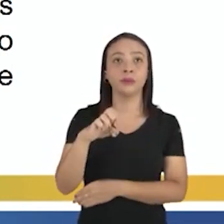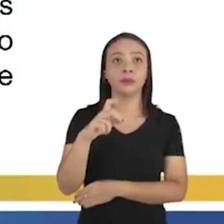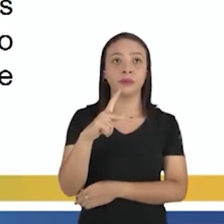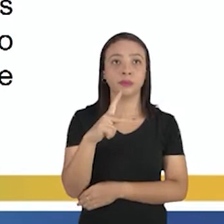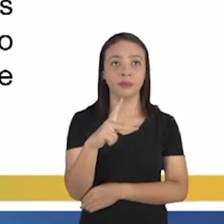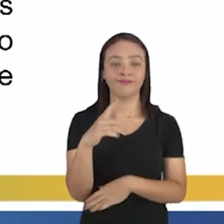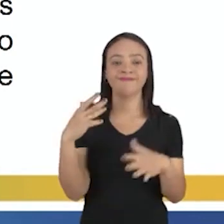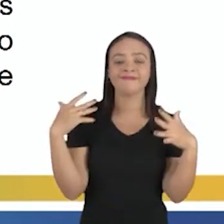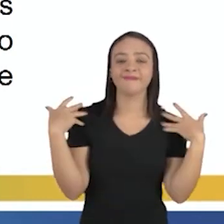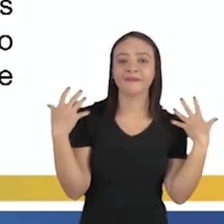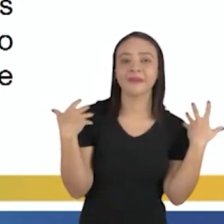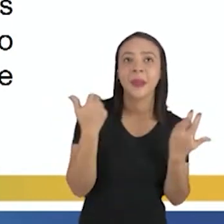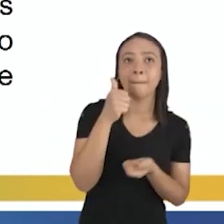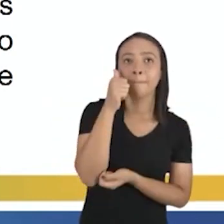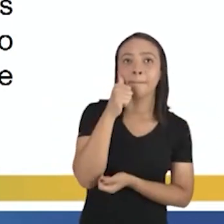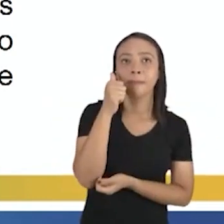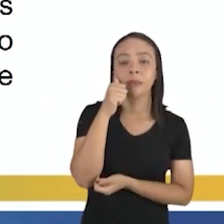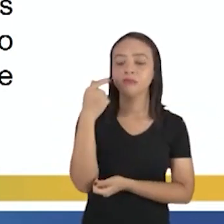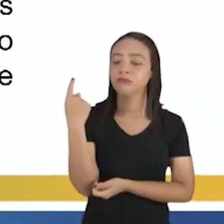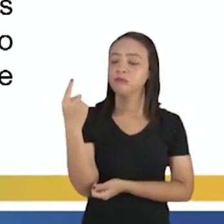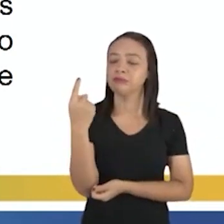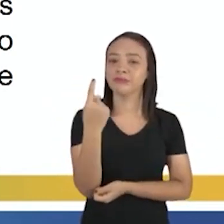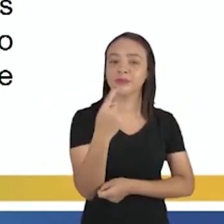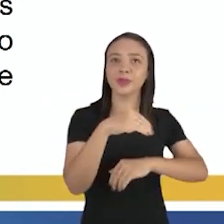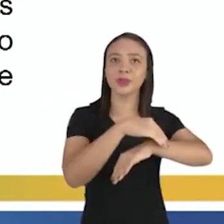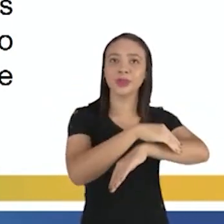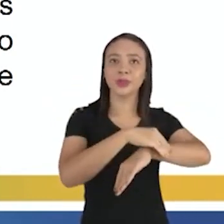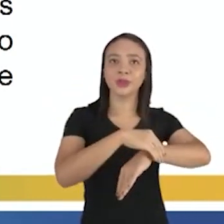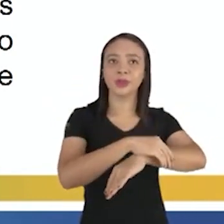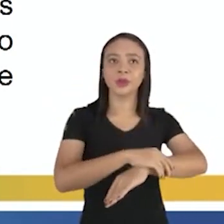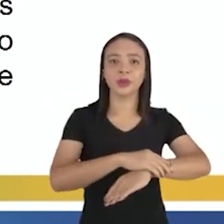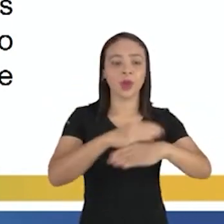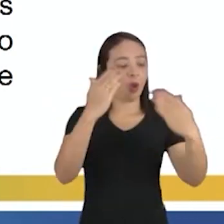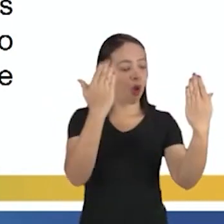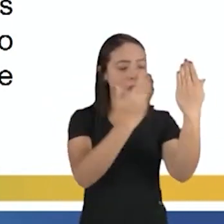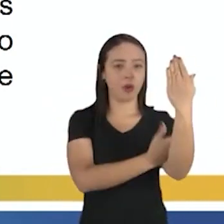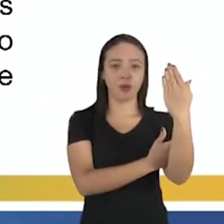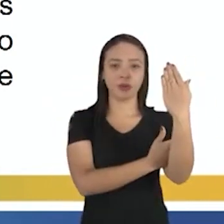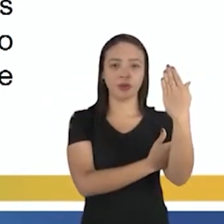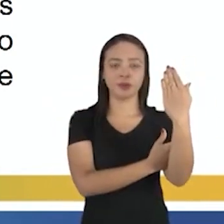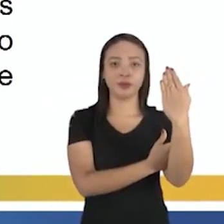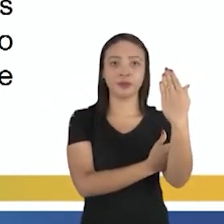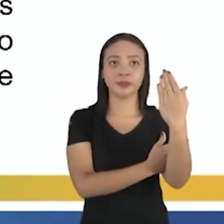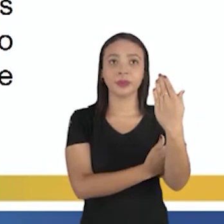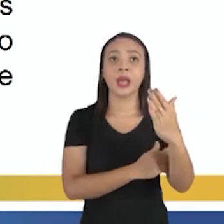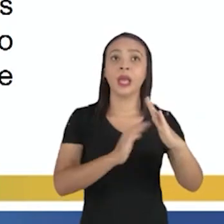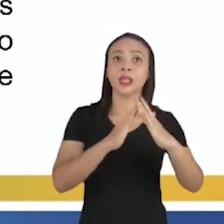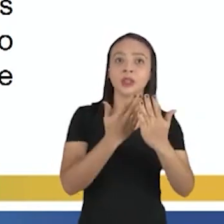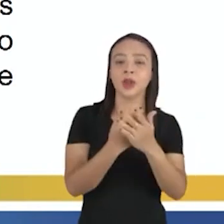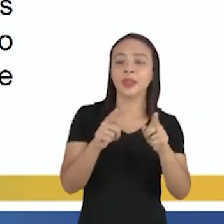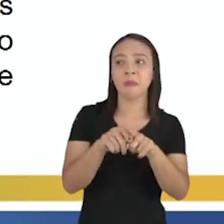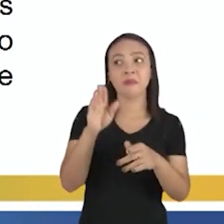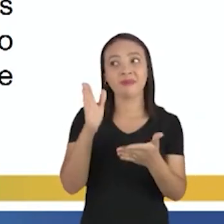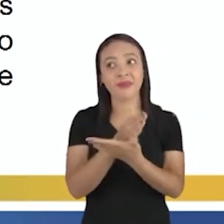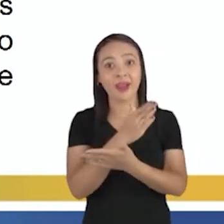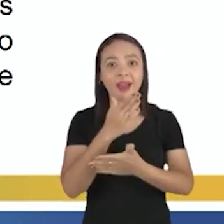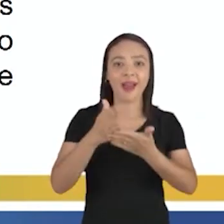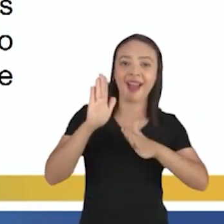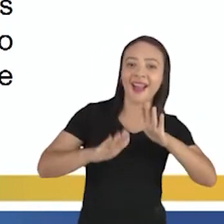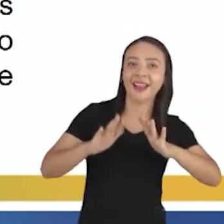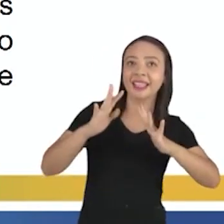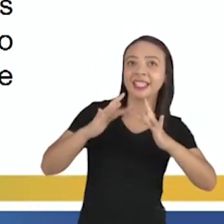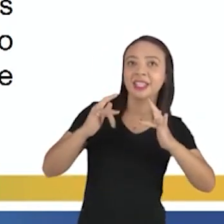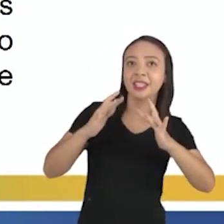As alegres meninas que passavam na rua com suas pastas escolares, às vezes com seus namorados, as